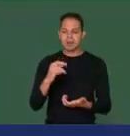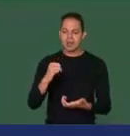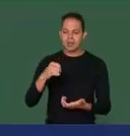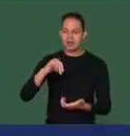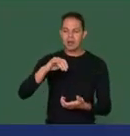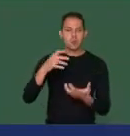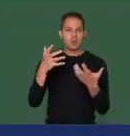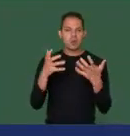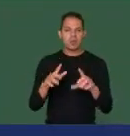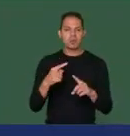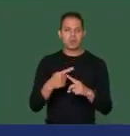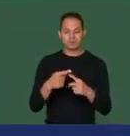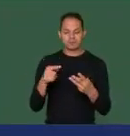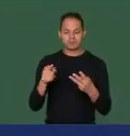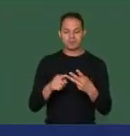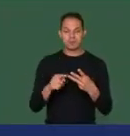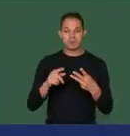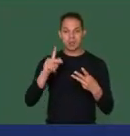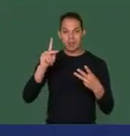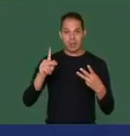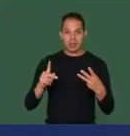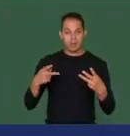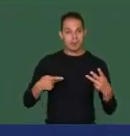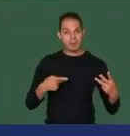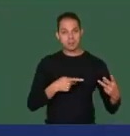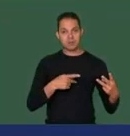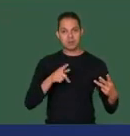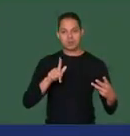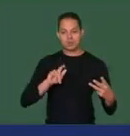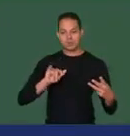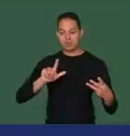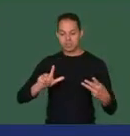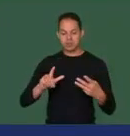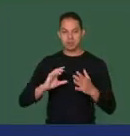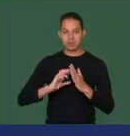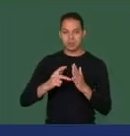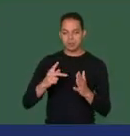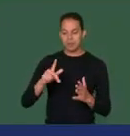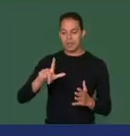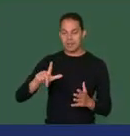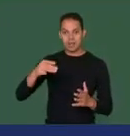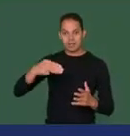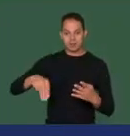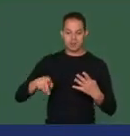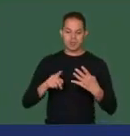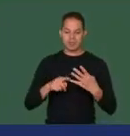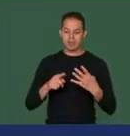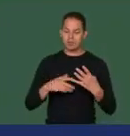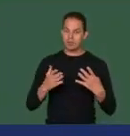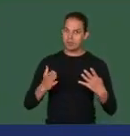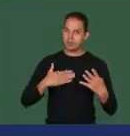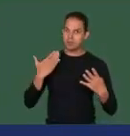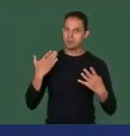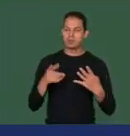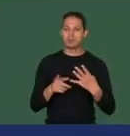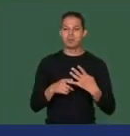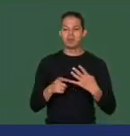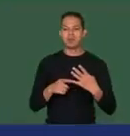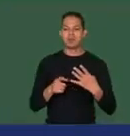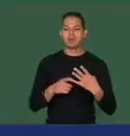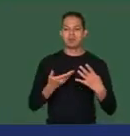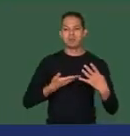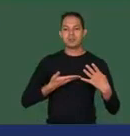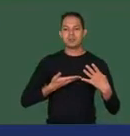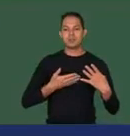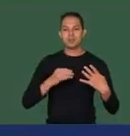8. Pastor Gil, PL do Maranhão, e esse agora o próximo realmente surpreende a todos, o nosso